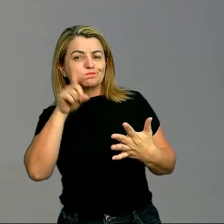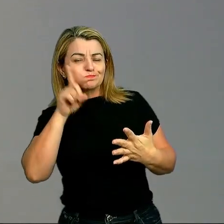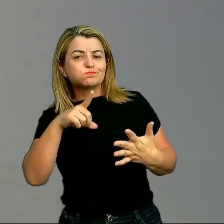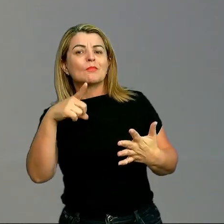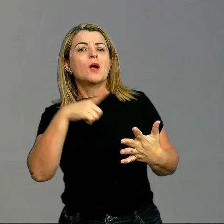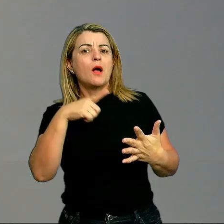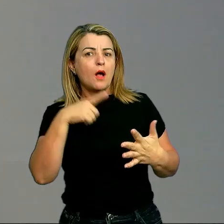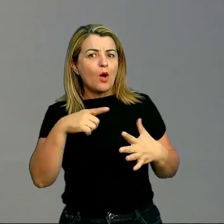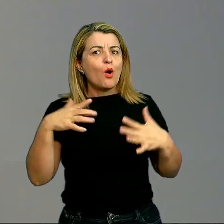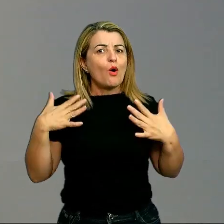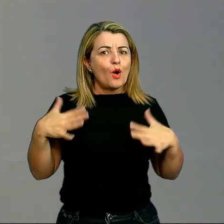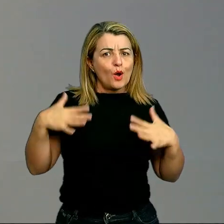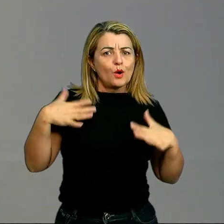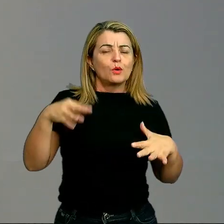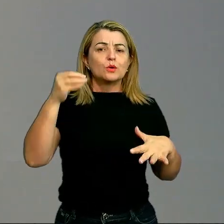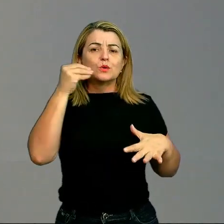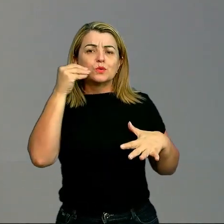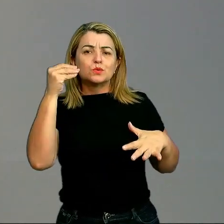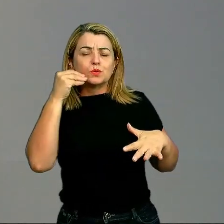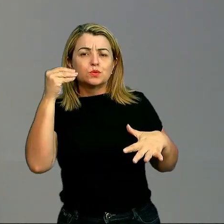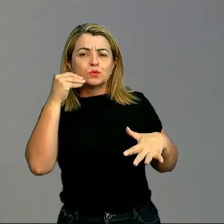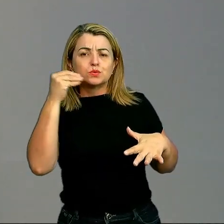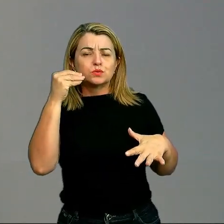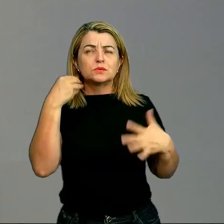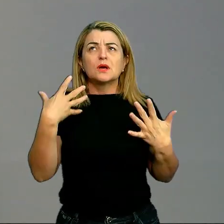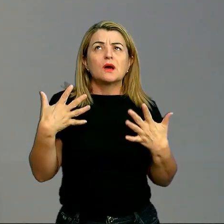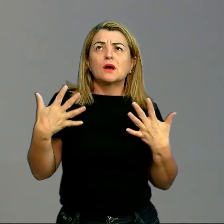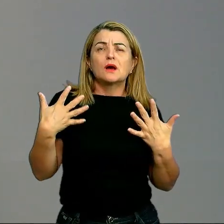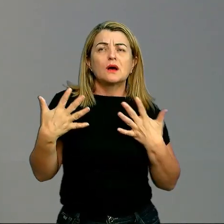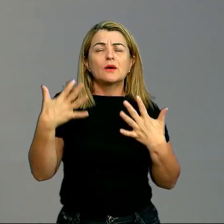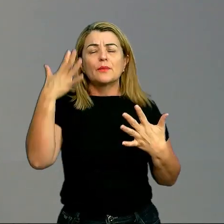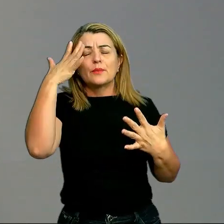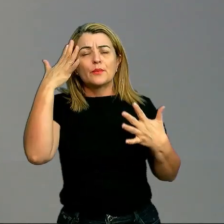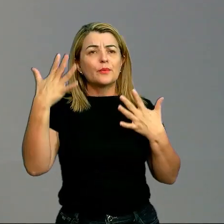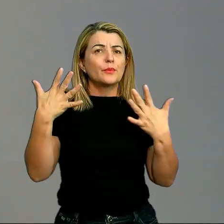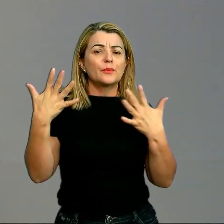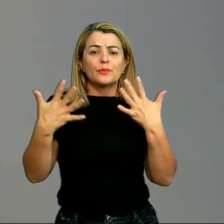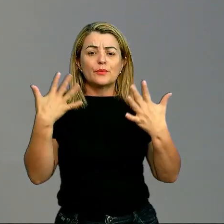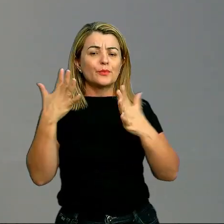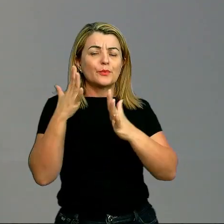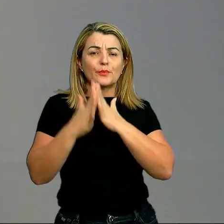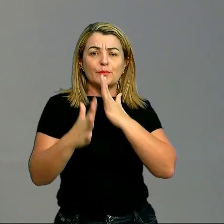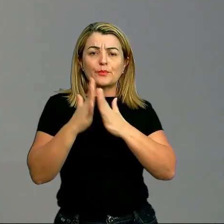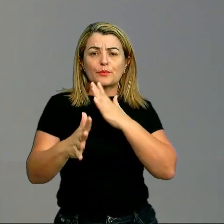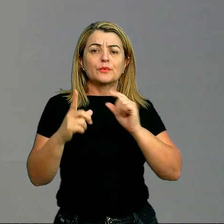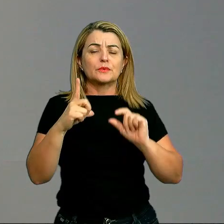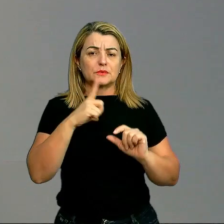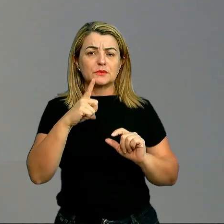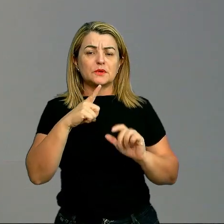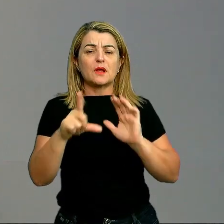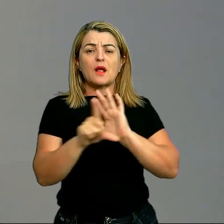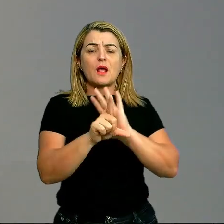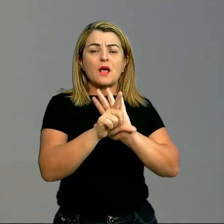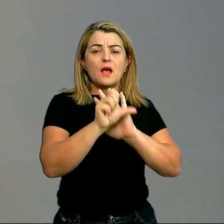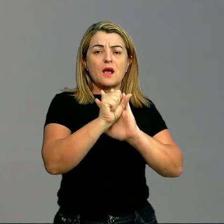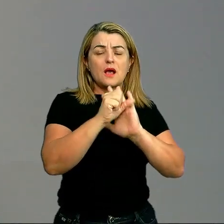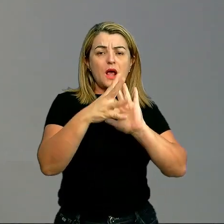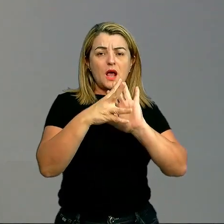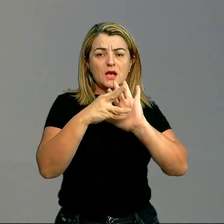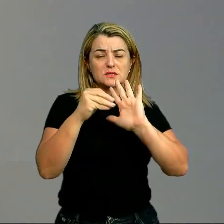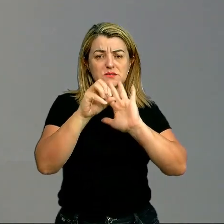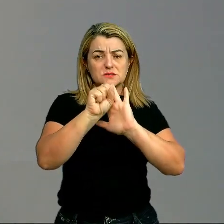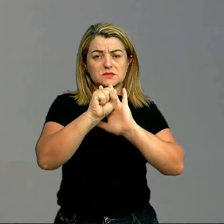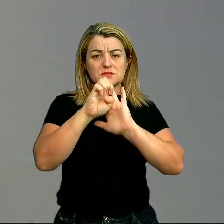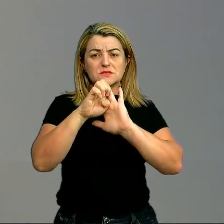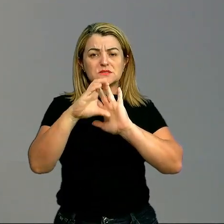crescer muito, com uma tentativa de fuga de realidade, a ponto de a lei seca, que já existia, ser muito